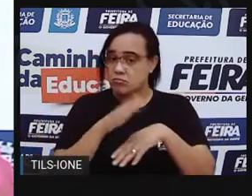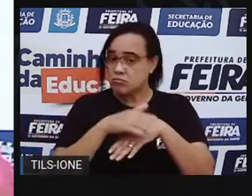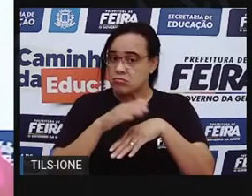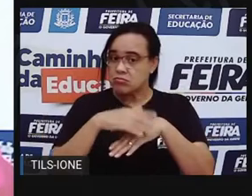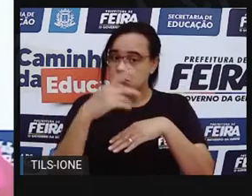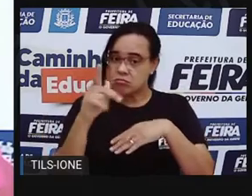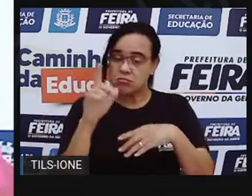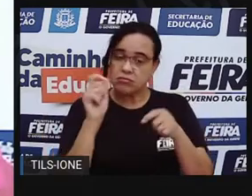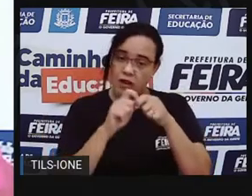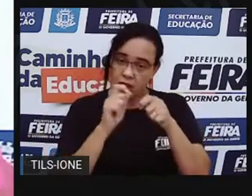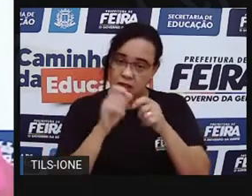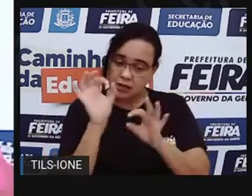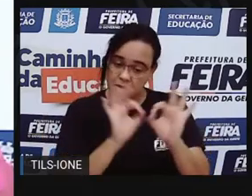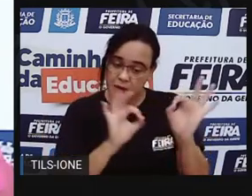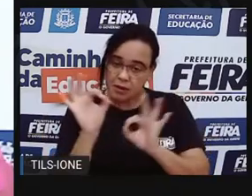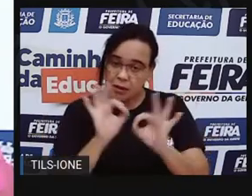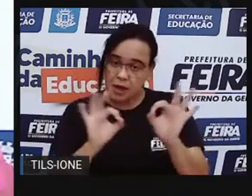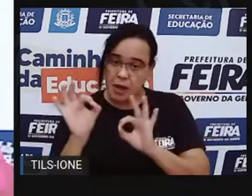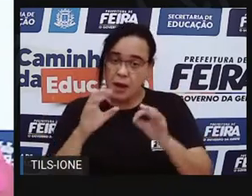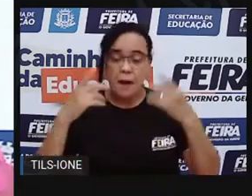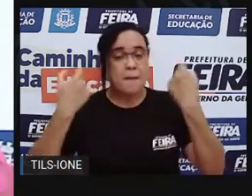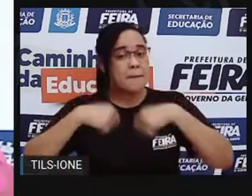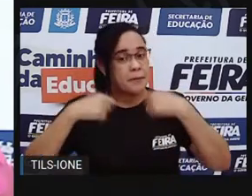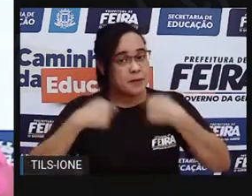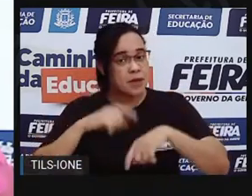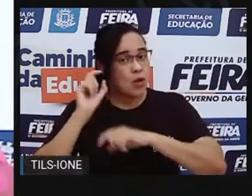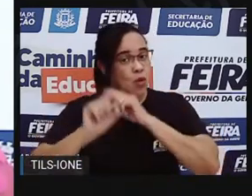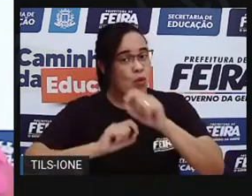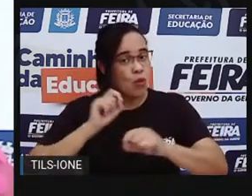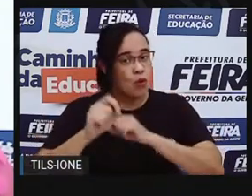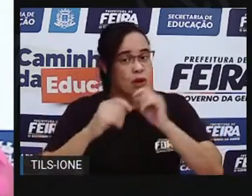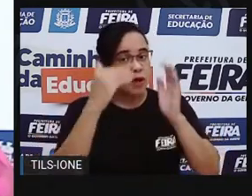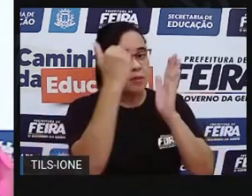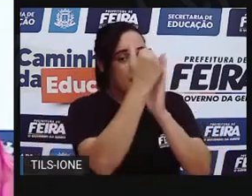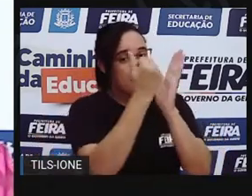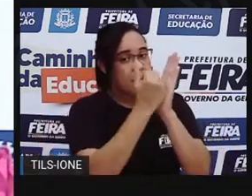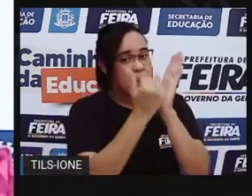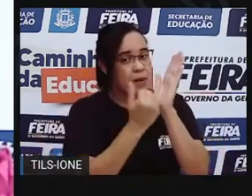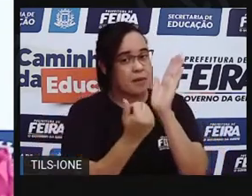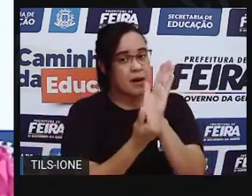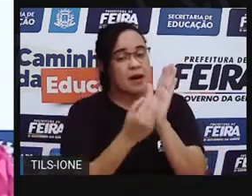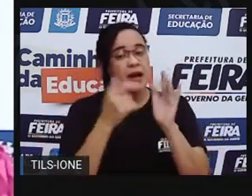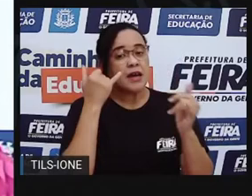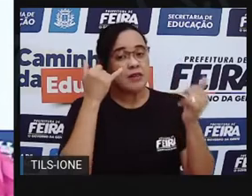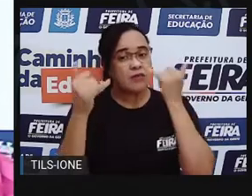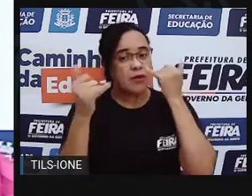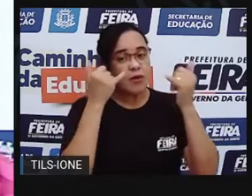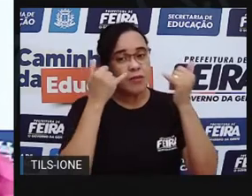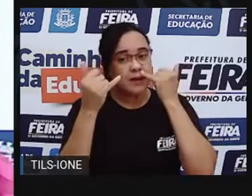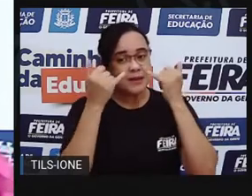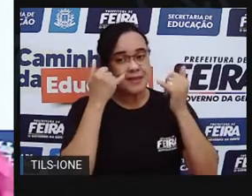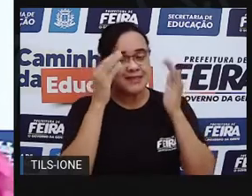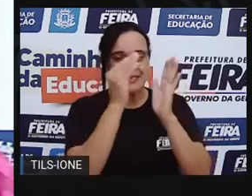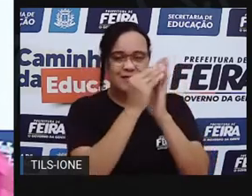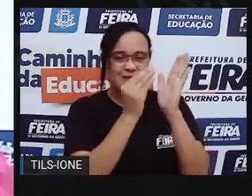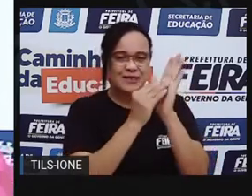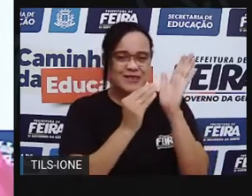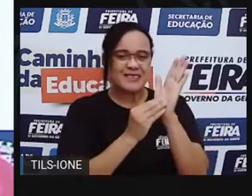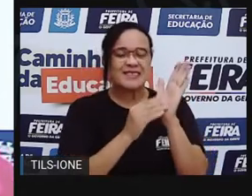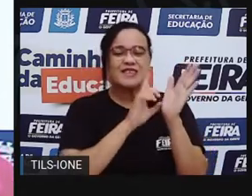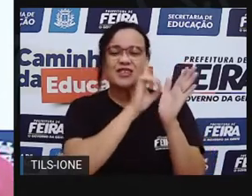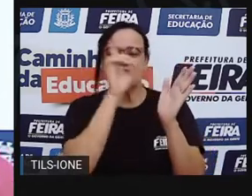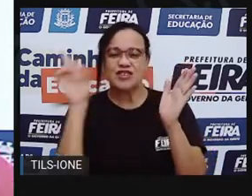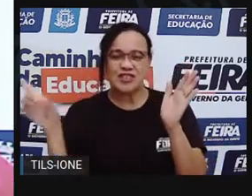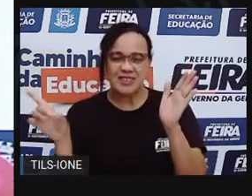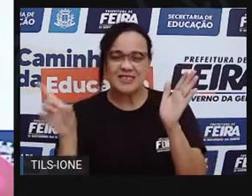vocês precisam caprichar, mas também não podem esquecer da data. Tá bom? Nem do horário e nem do